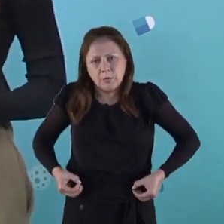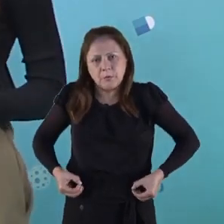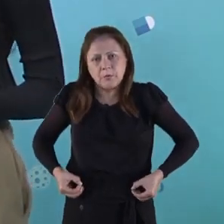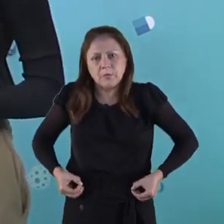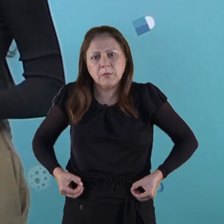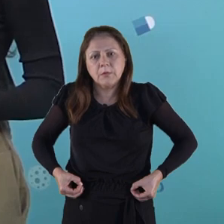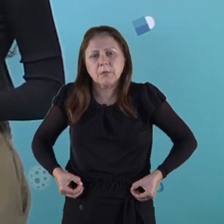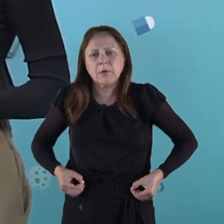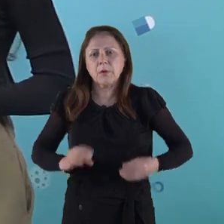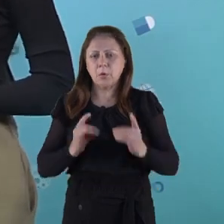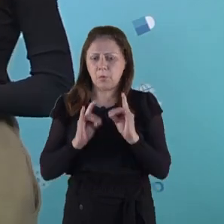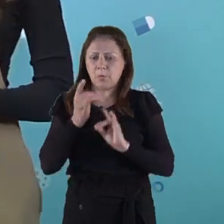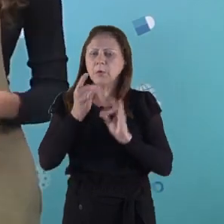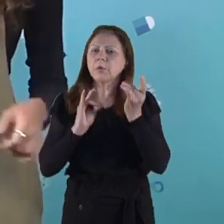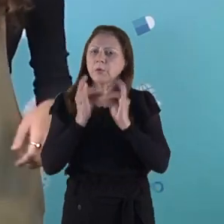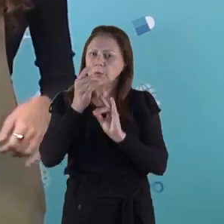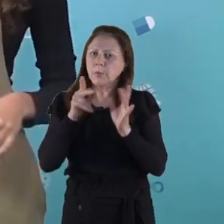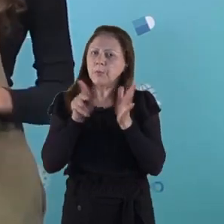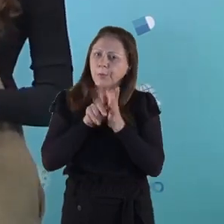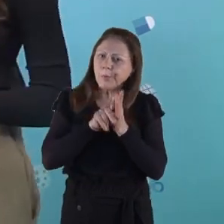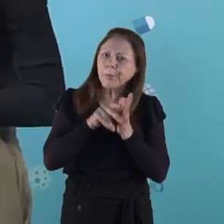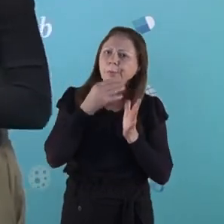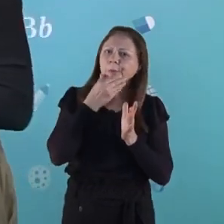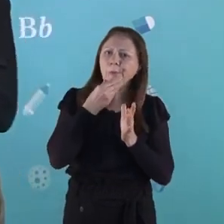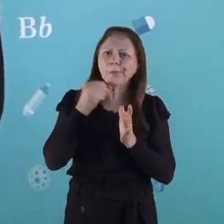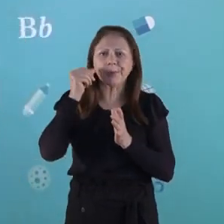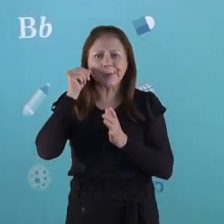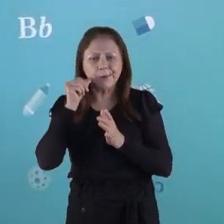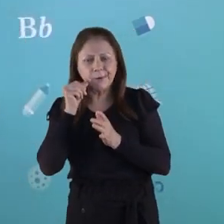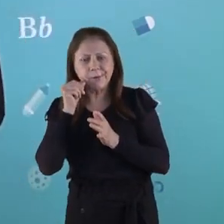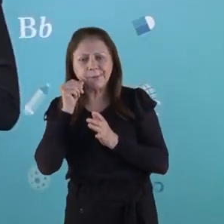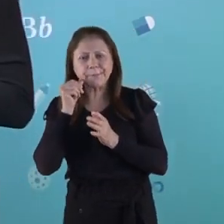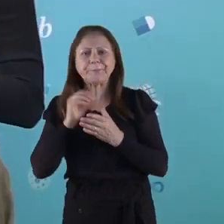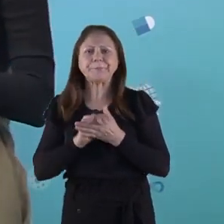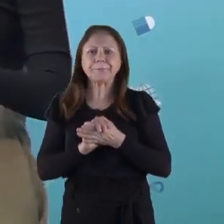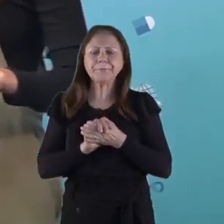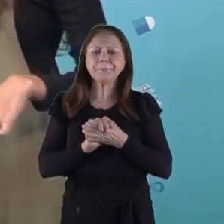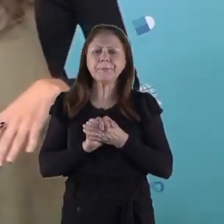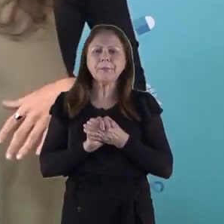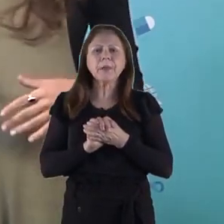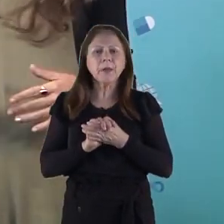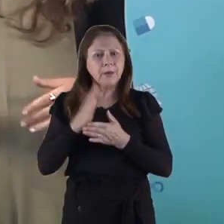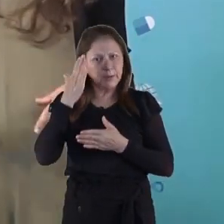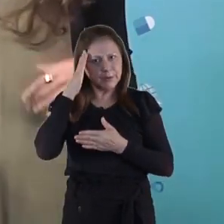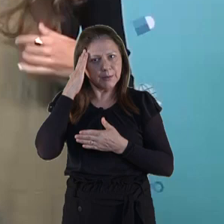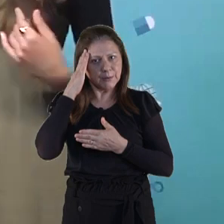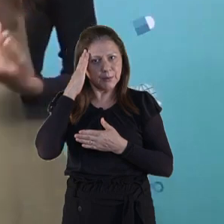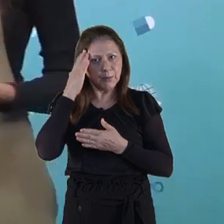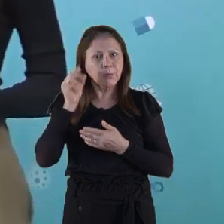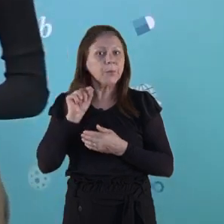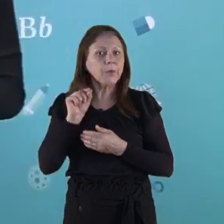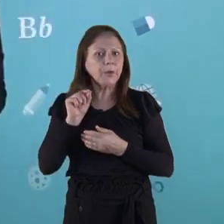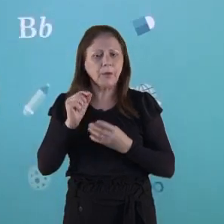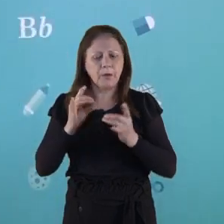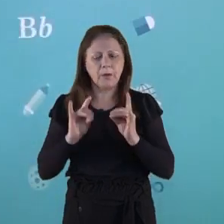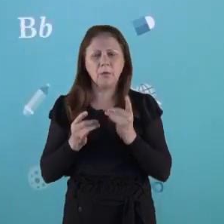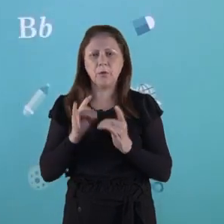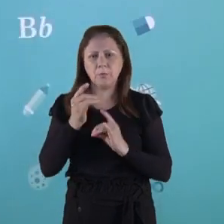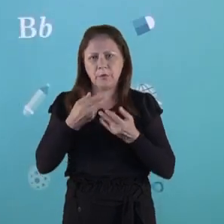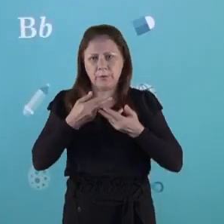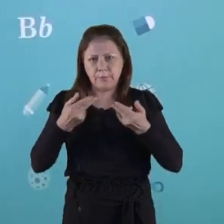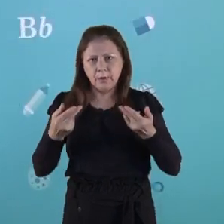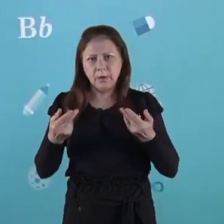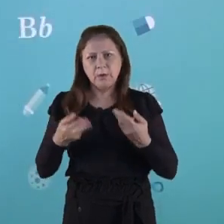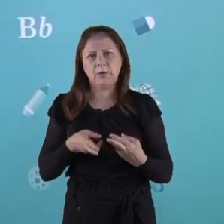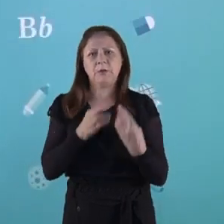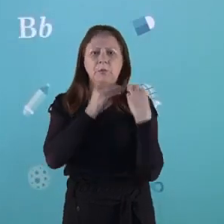na produção dos hormônios sexuais, né? Então, agora que a gente entendeu bem sobre os hormônios e sobre